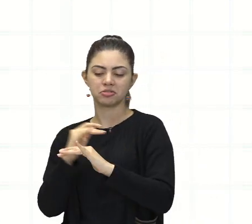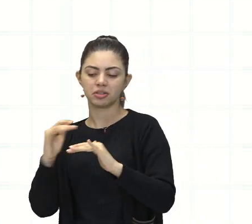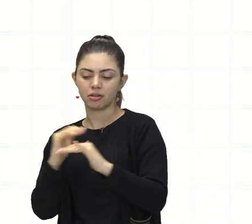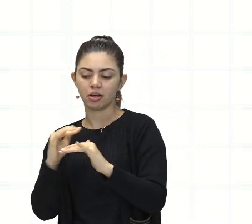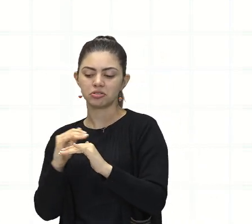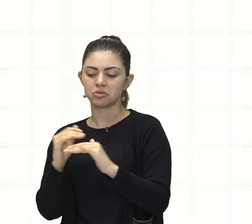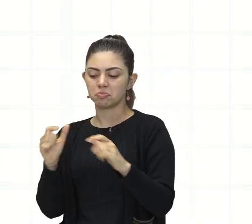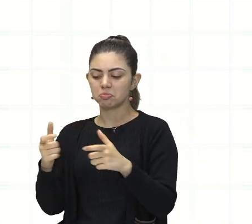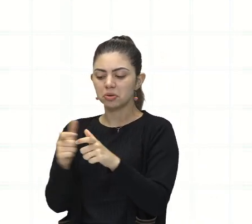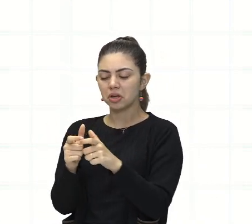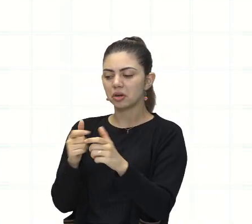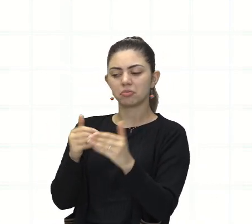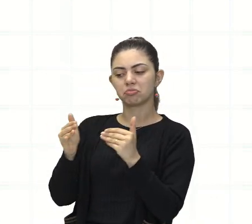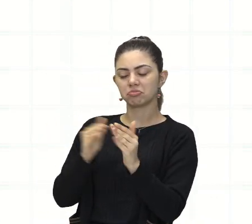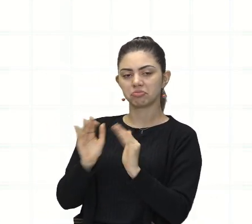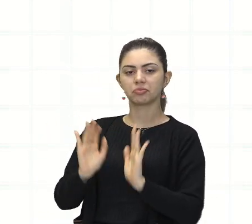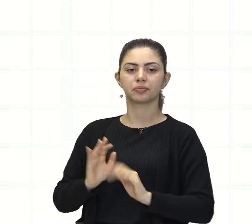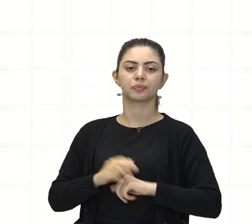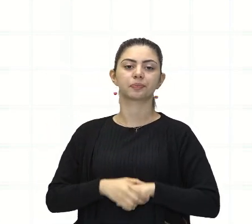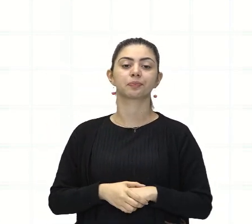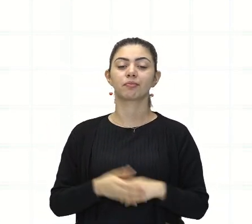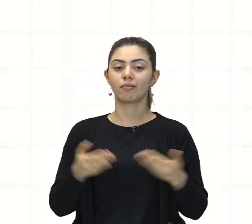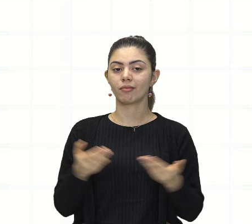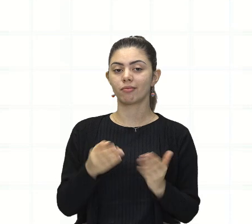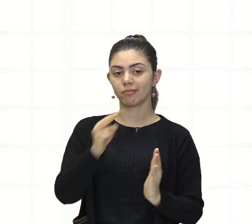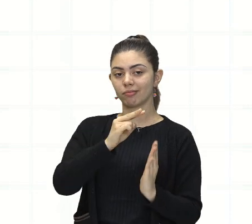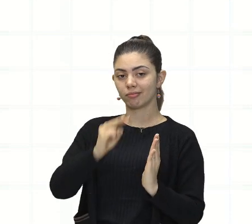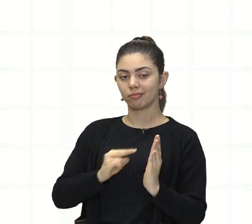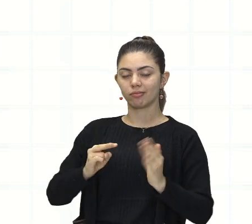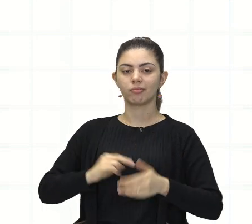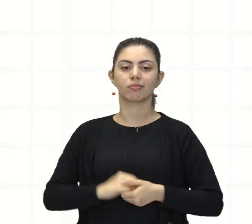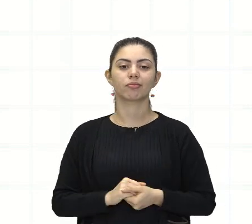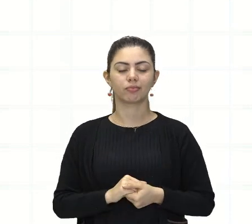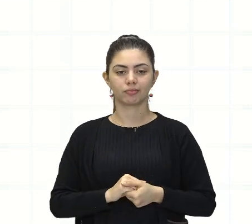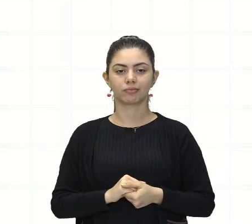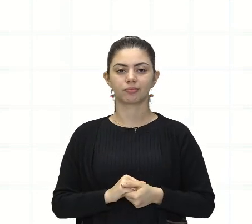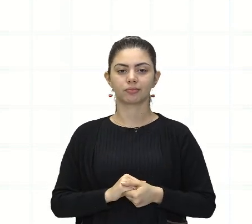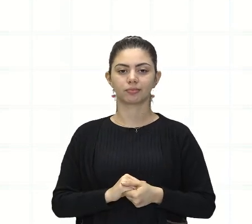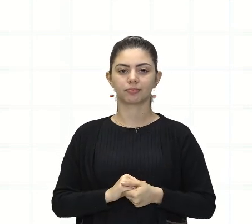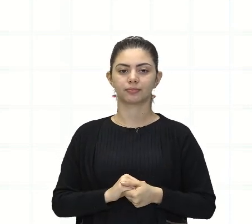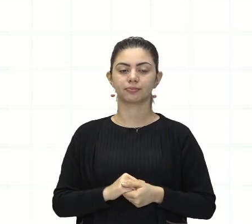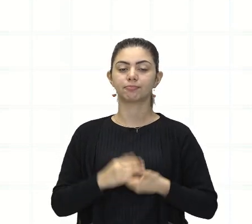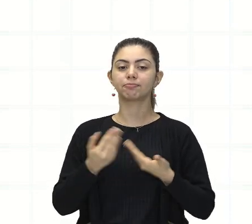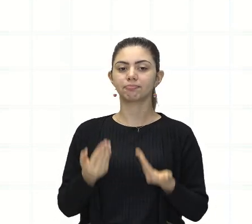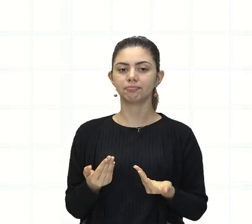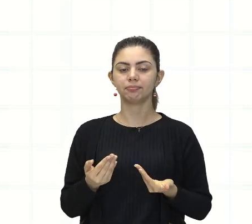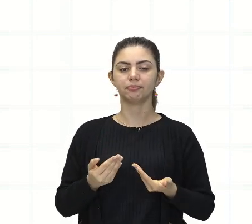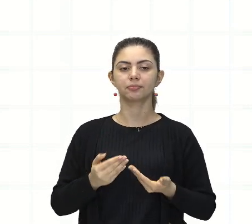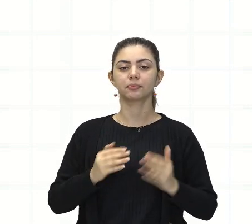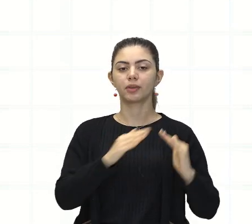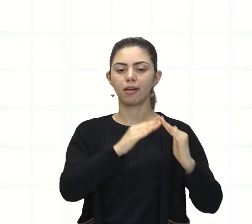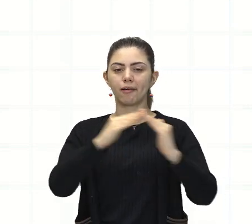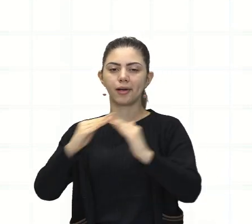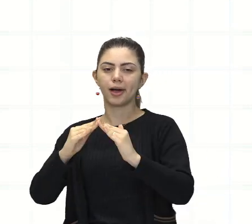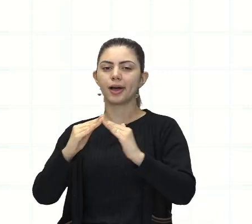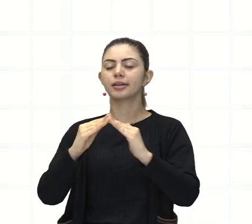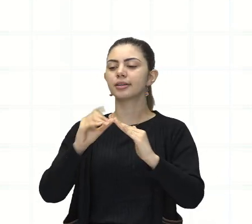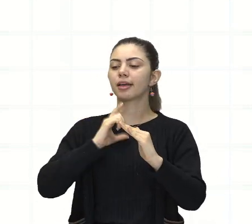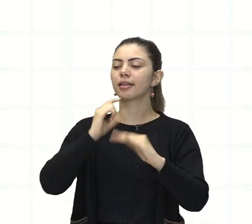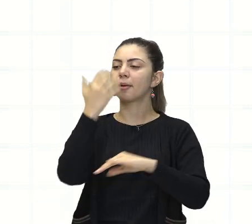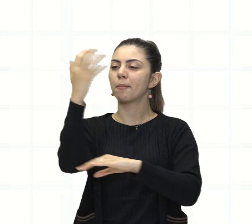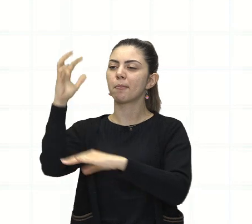cidadezinha qualquer. Vamos lá para o nosso segundo texto. Casas